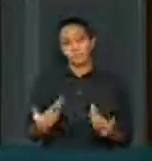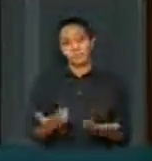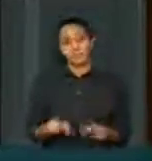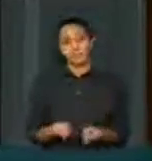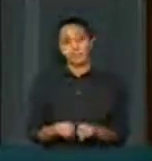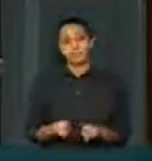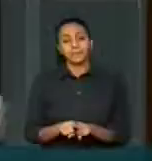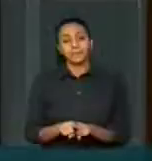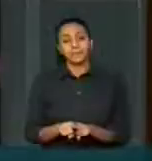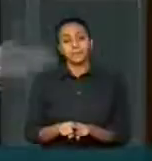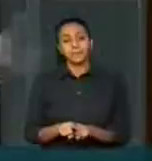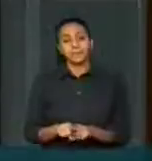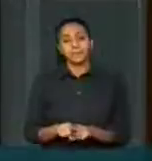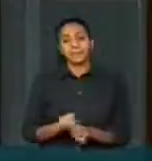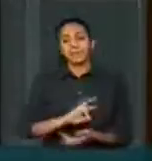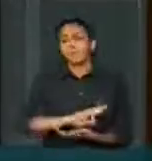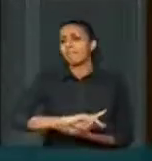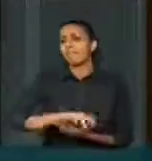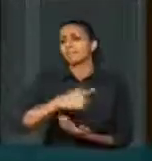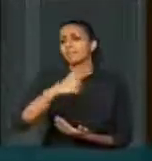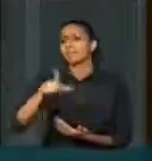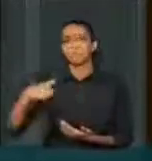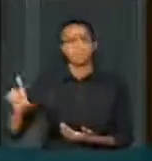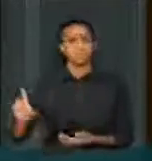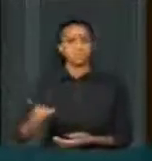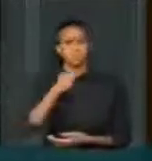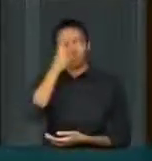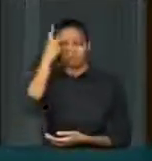espaço, 500, 600, 400,